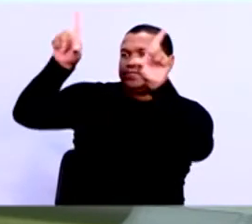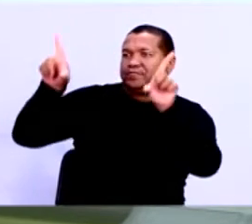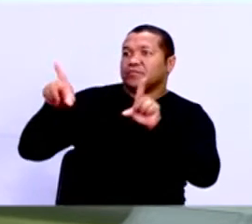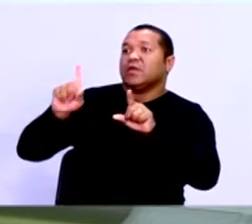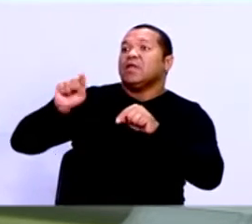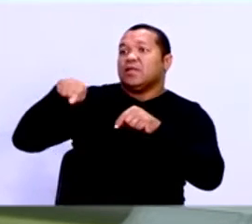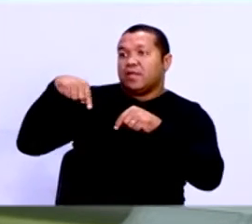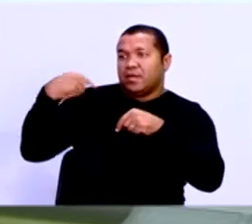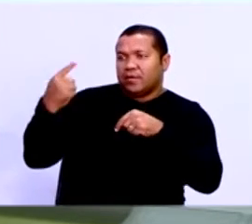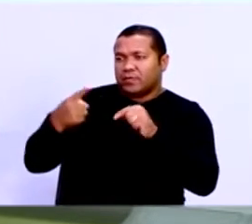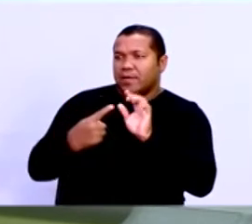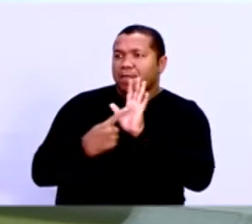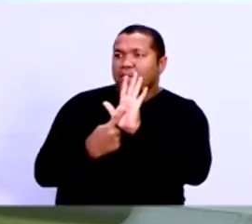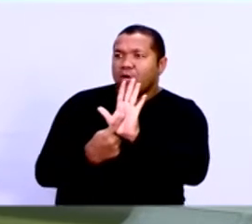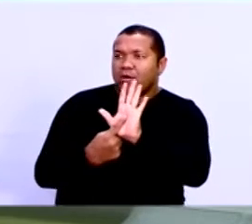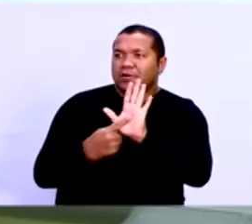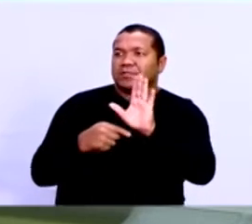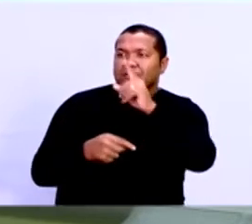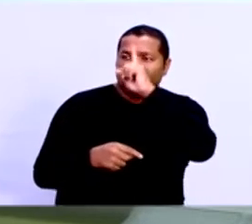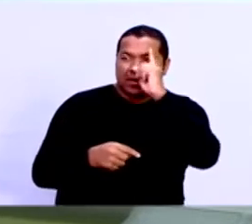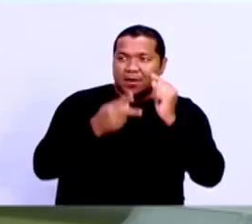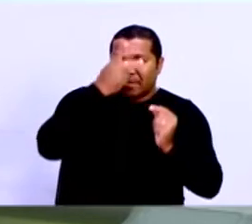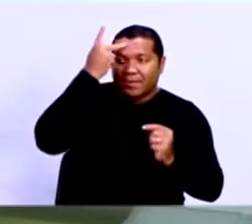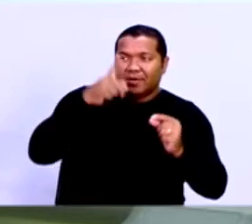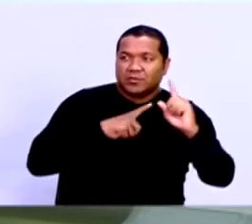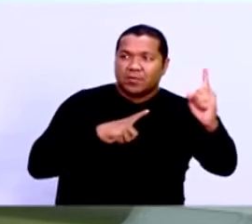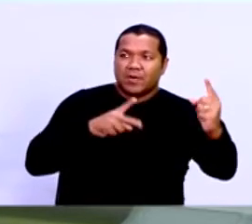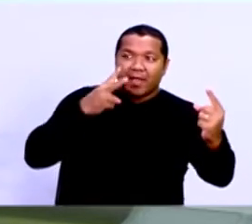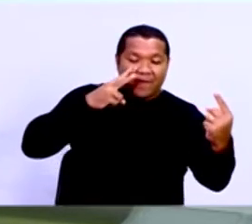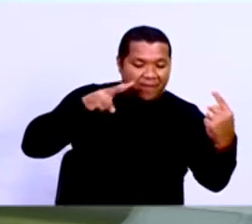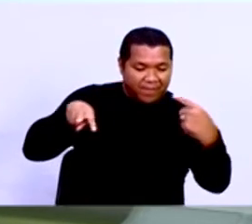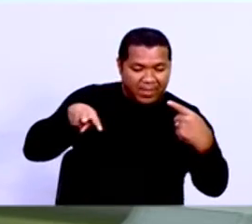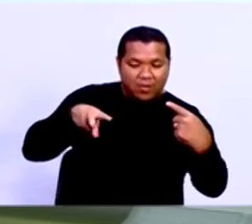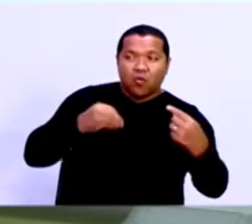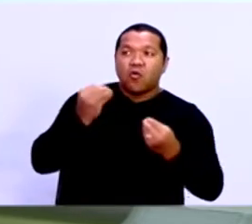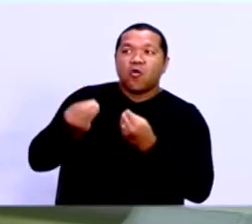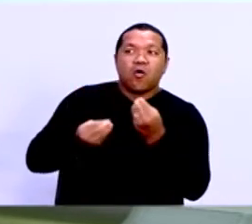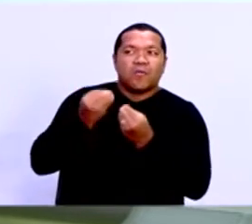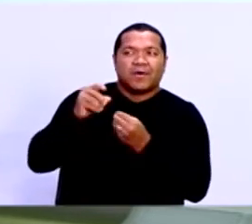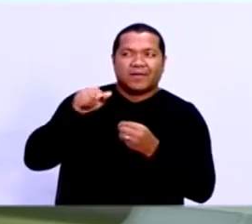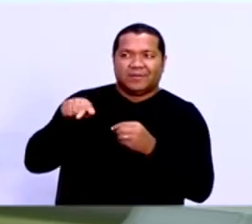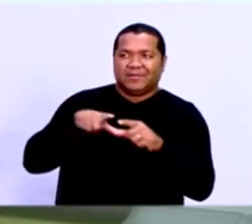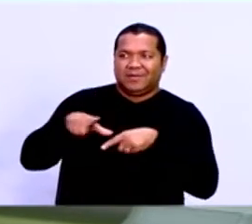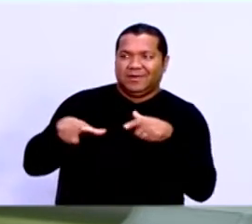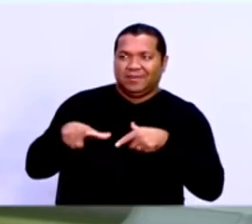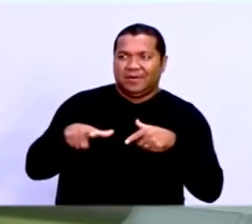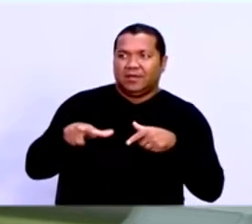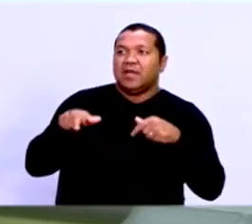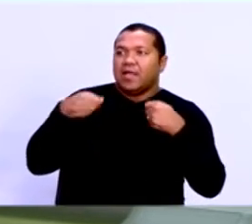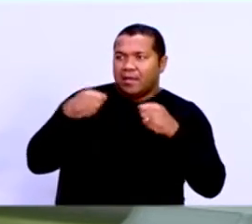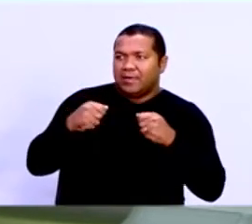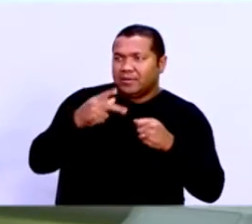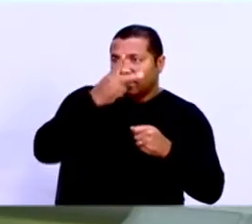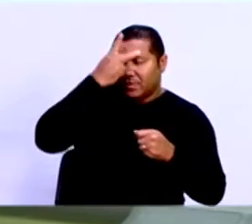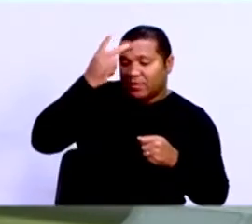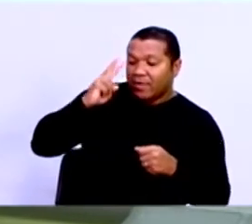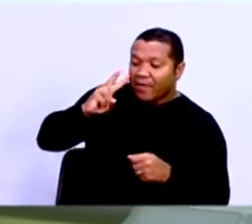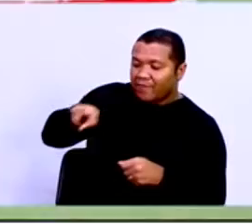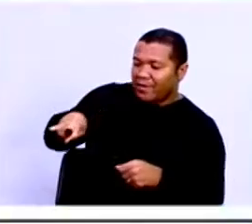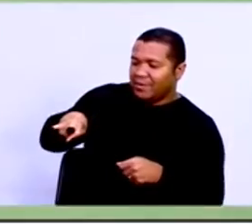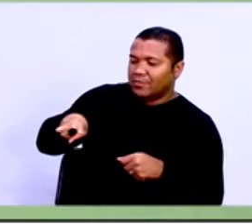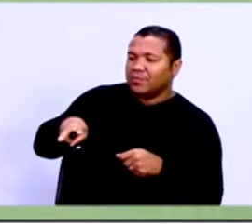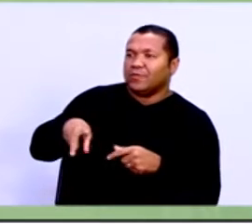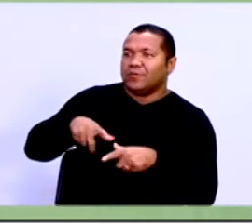porque ele tem que tá perto ele tem que ver como é que isso está acontecendo como ele está evoluindo vamos lá